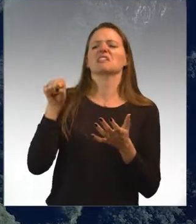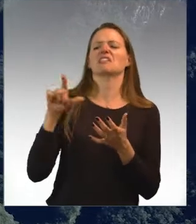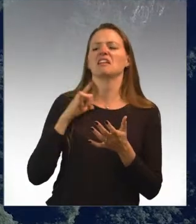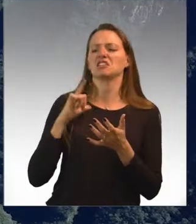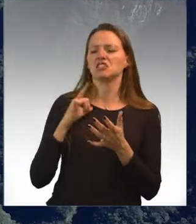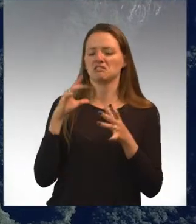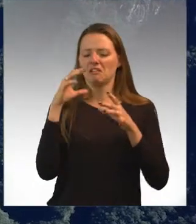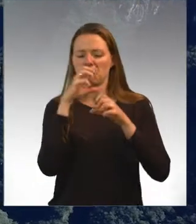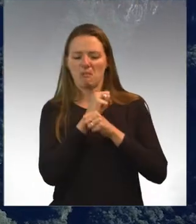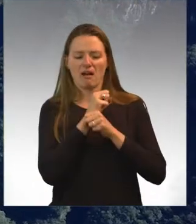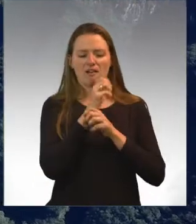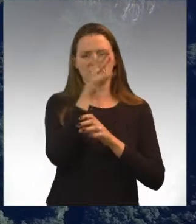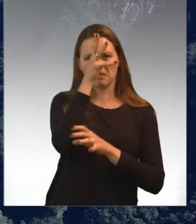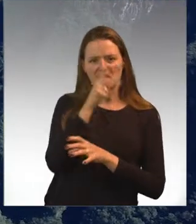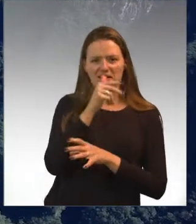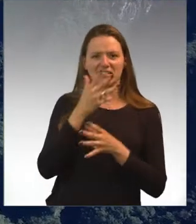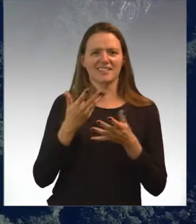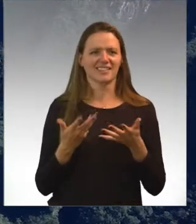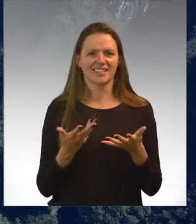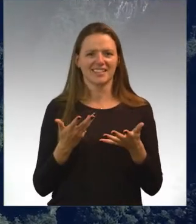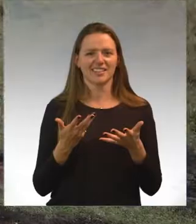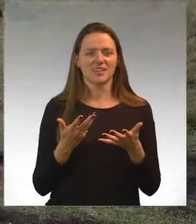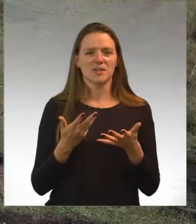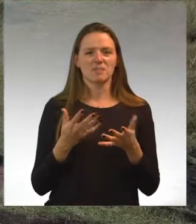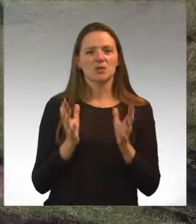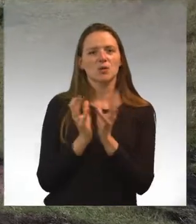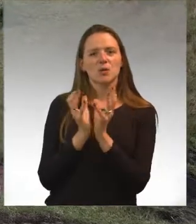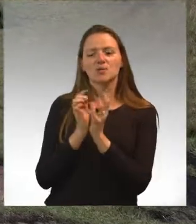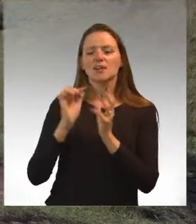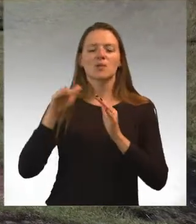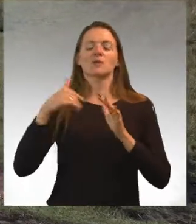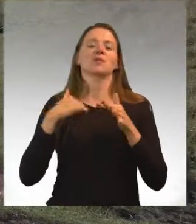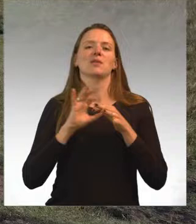bicho, galinha. Ah, como me libertou, fiquei feliz.